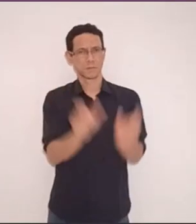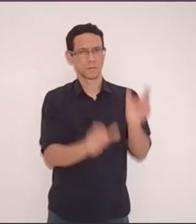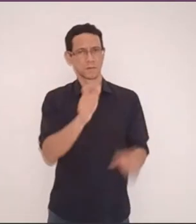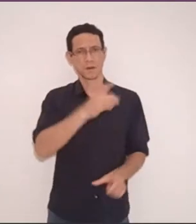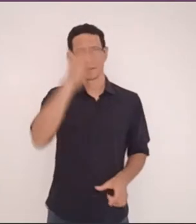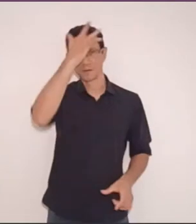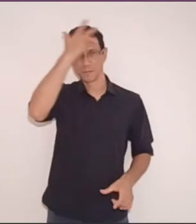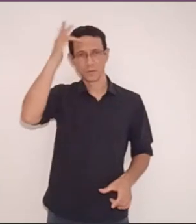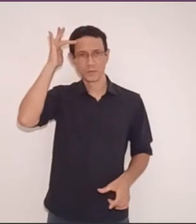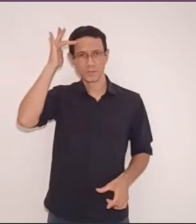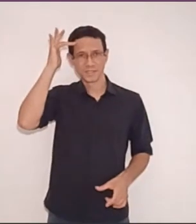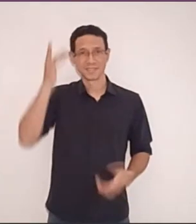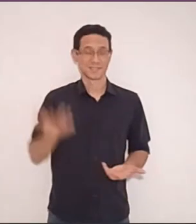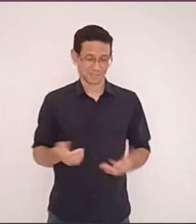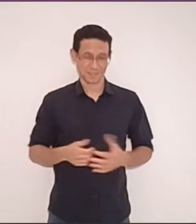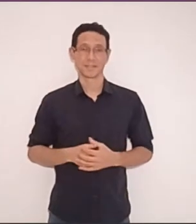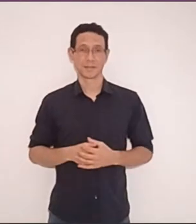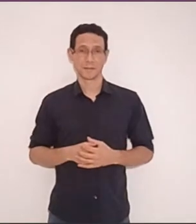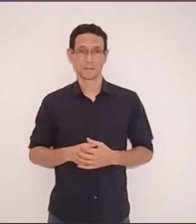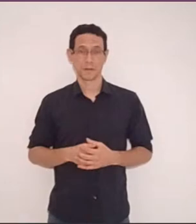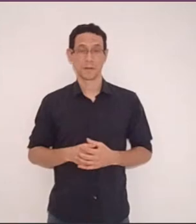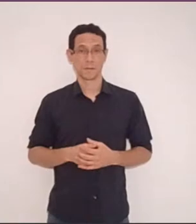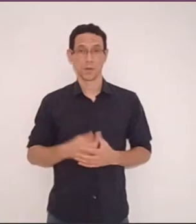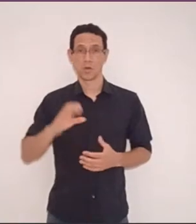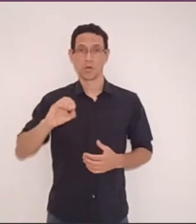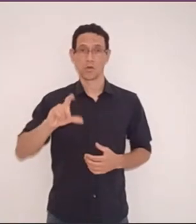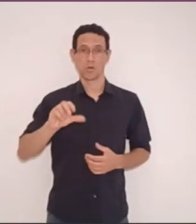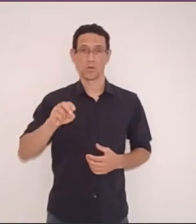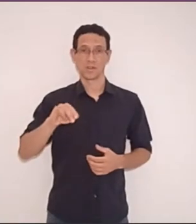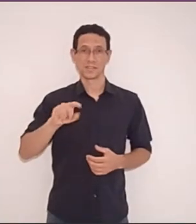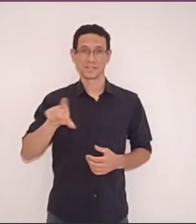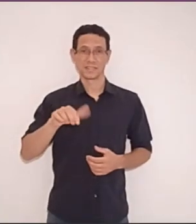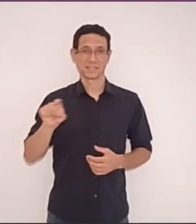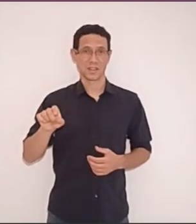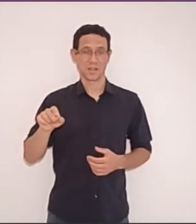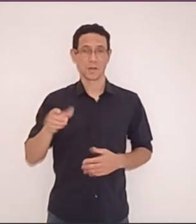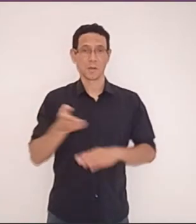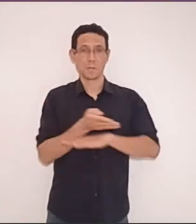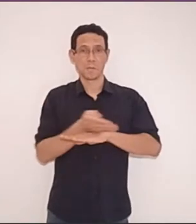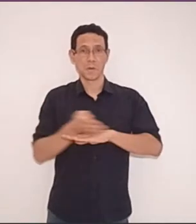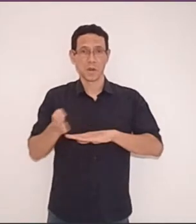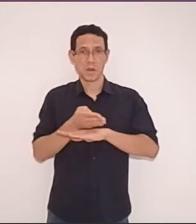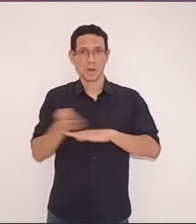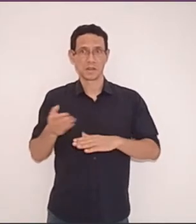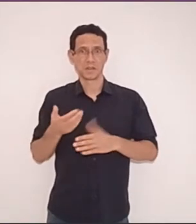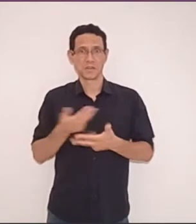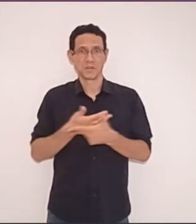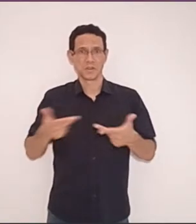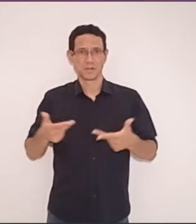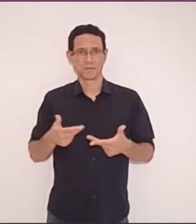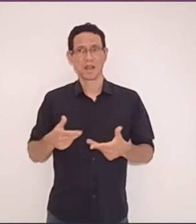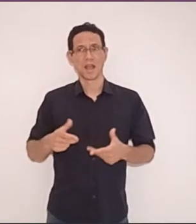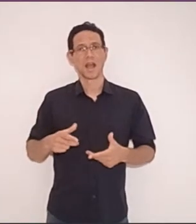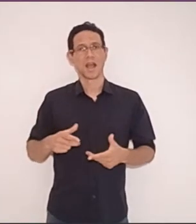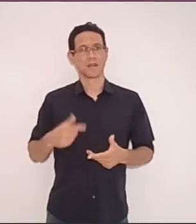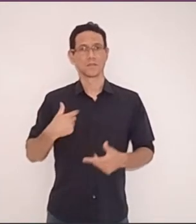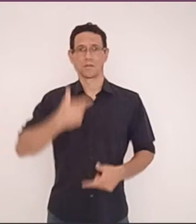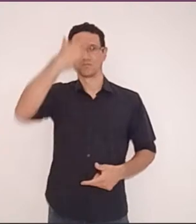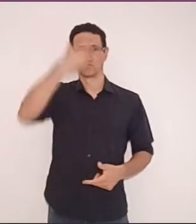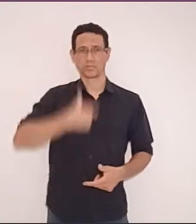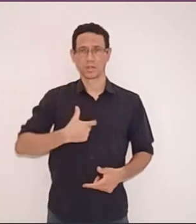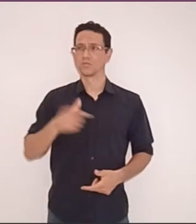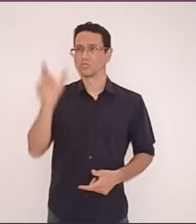contração perguntar para o esperando um machinho para pecado é que alguns são sujeitos outros objetos